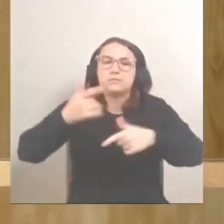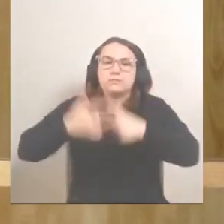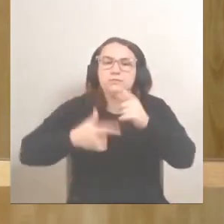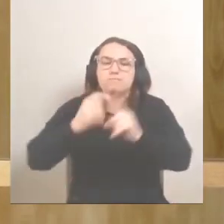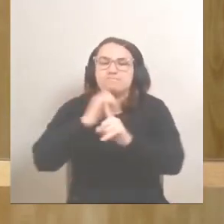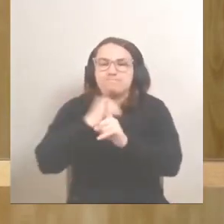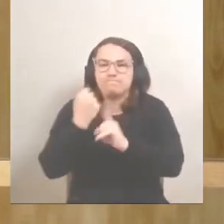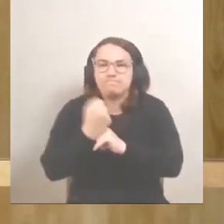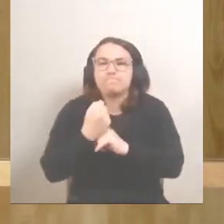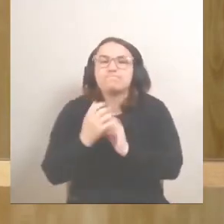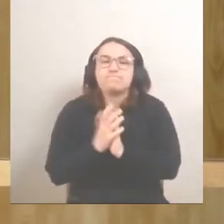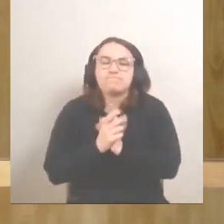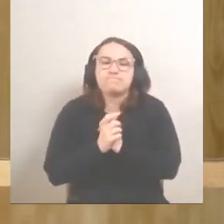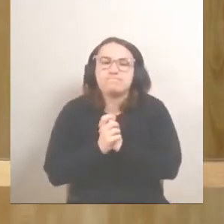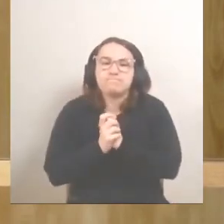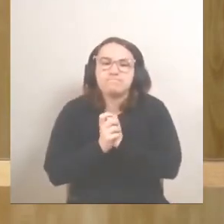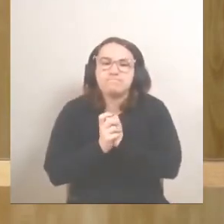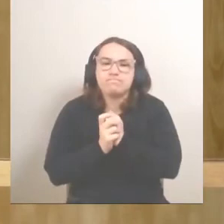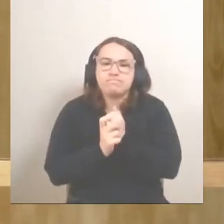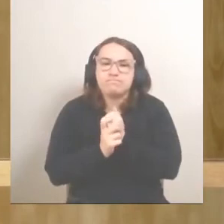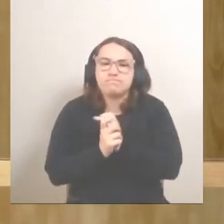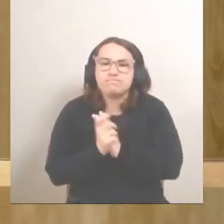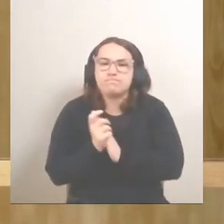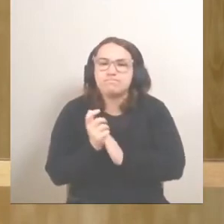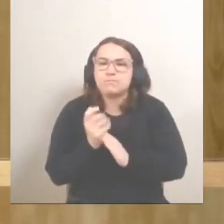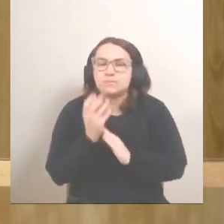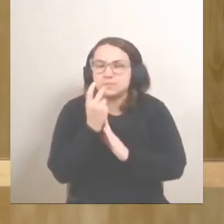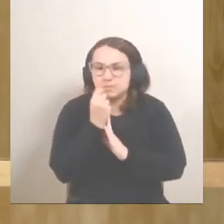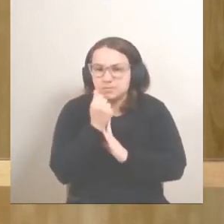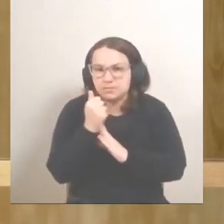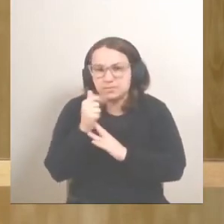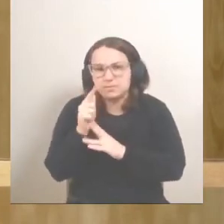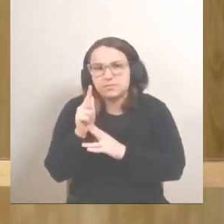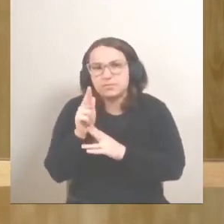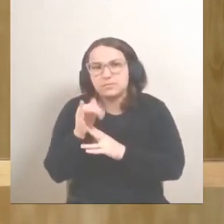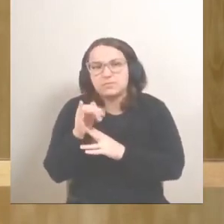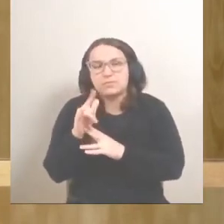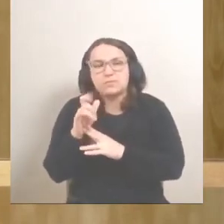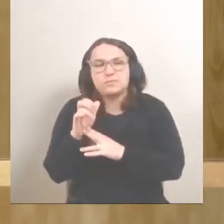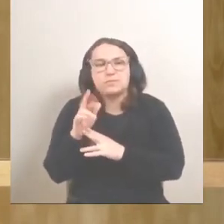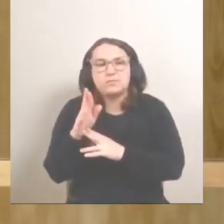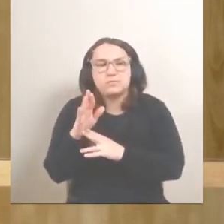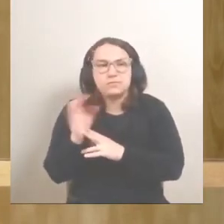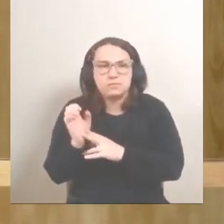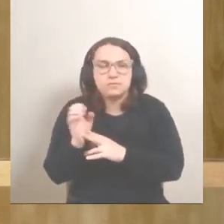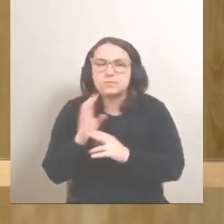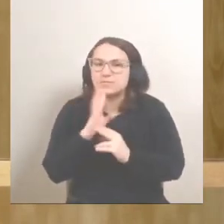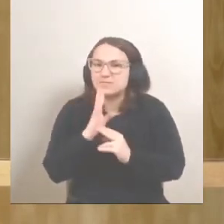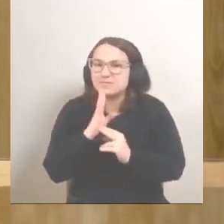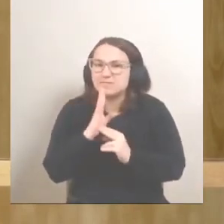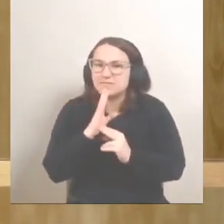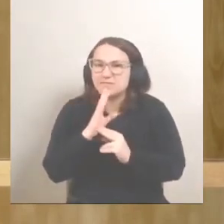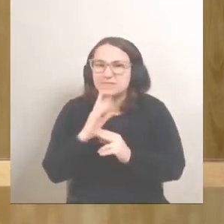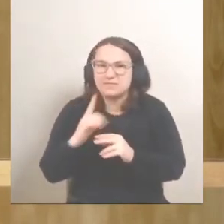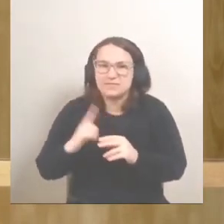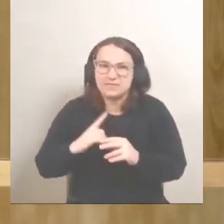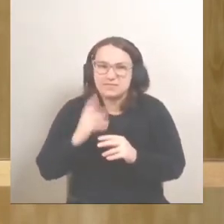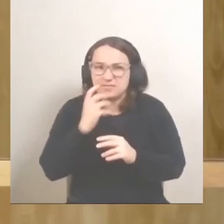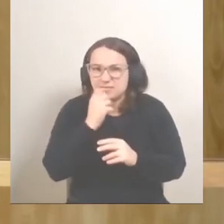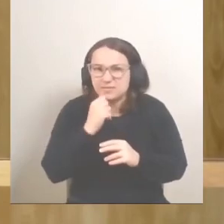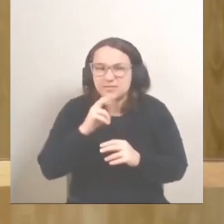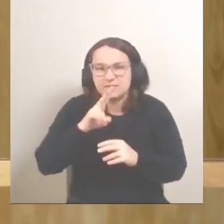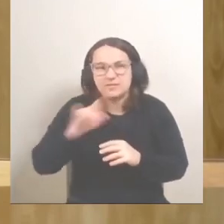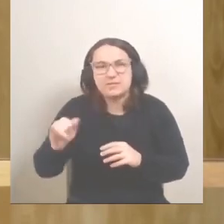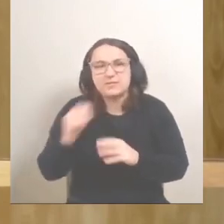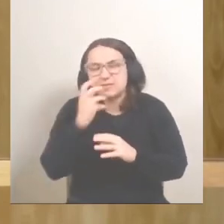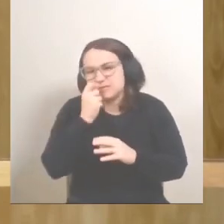social. Tem no Limão, Guilherme, eu conheci o Guilherme pelas redes sociais, lá pelo Limãozão, vai